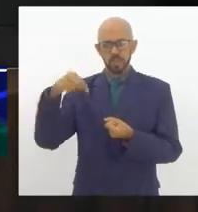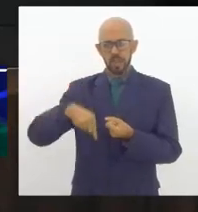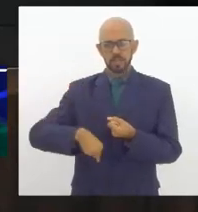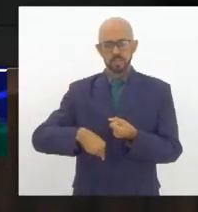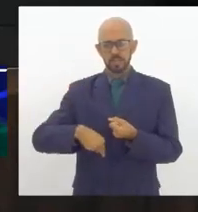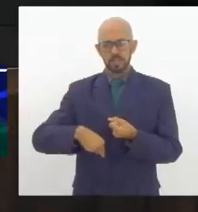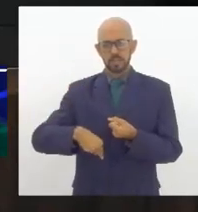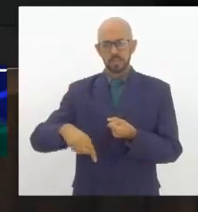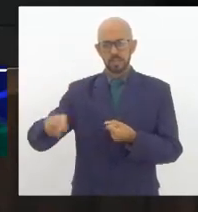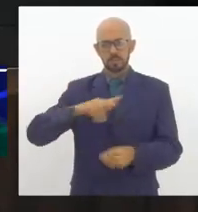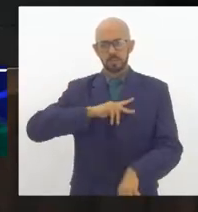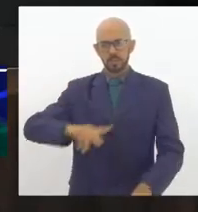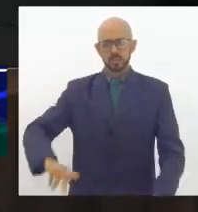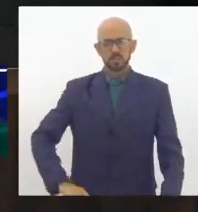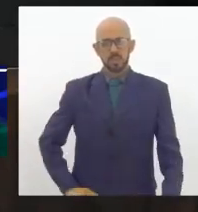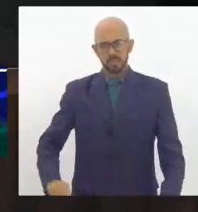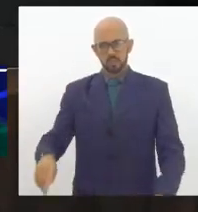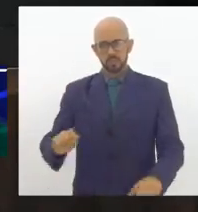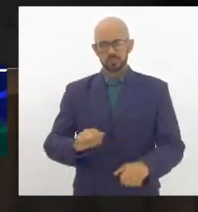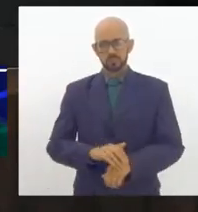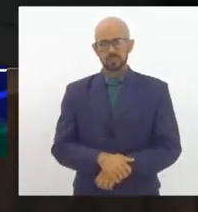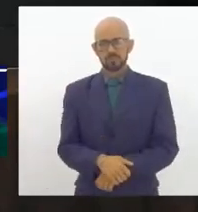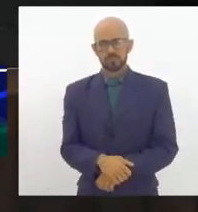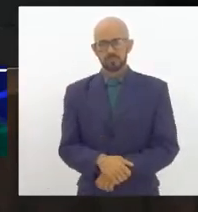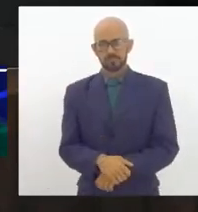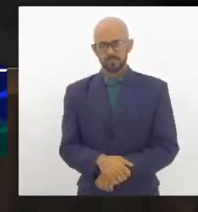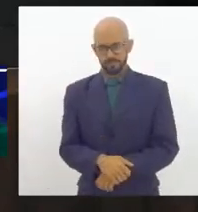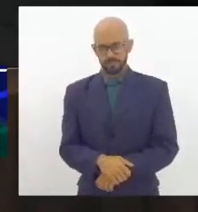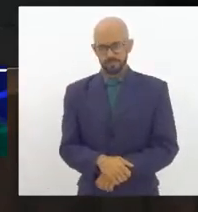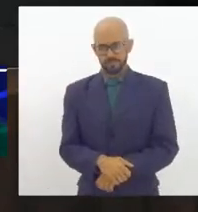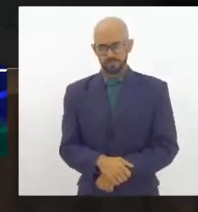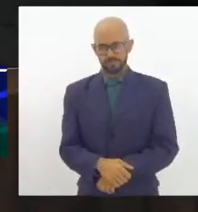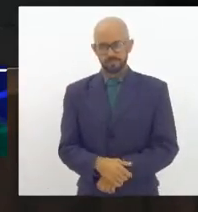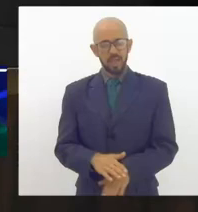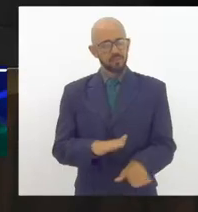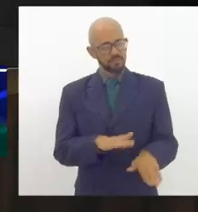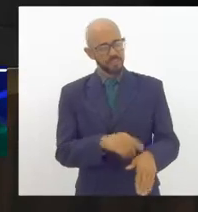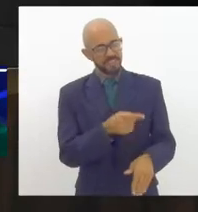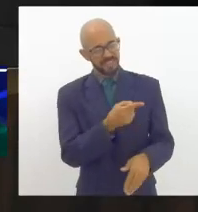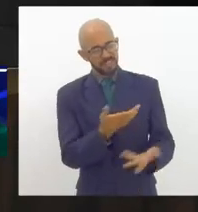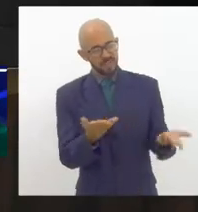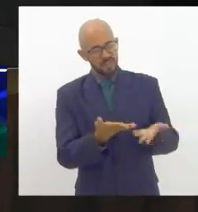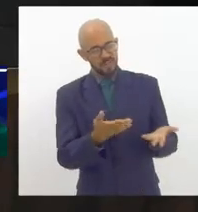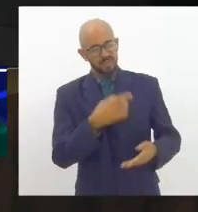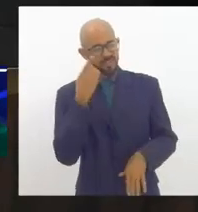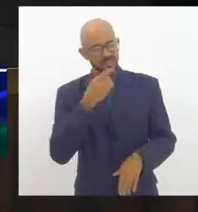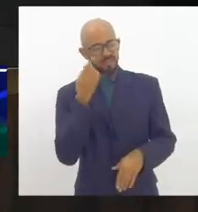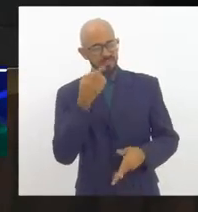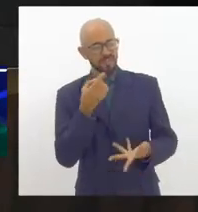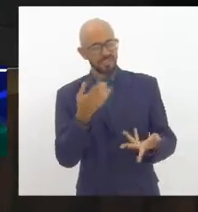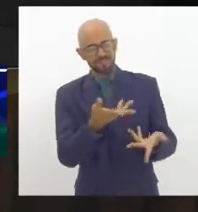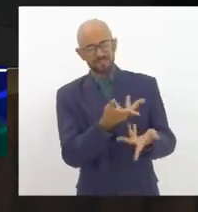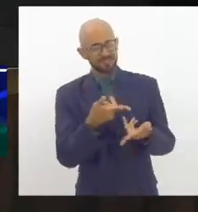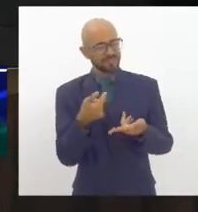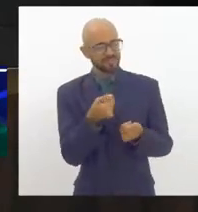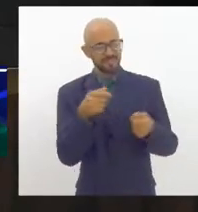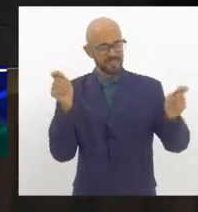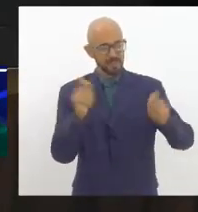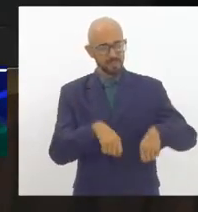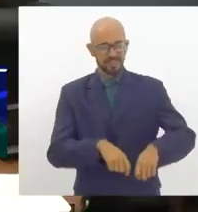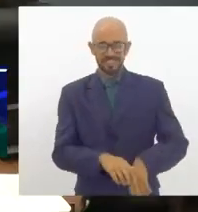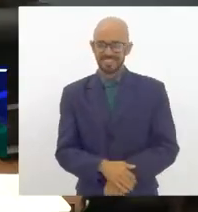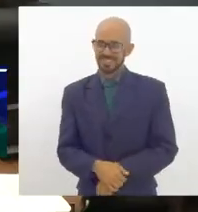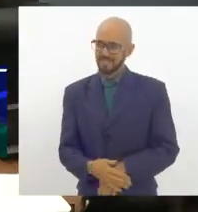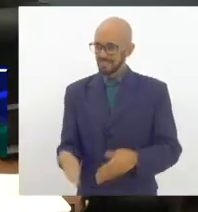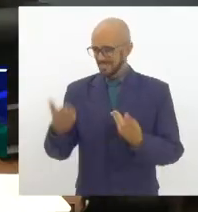a presidência fiquem com essa Deputado a simpática e competente bom